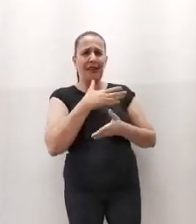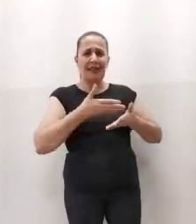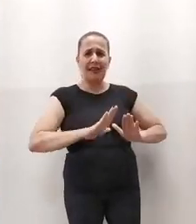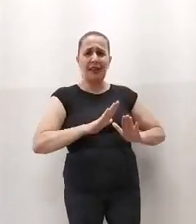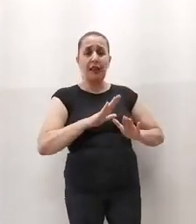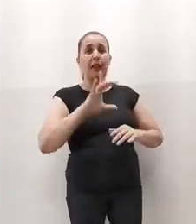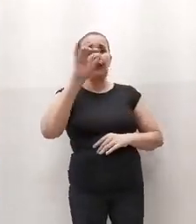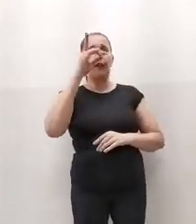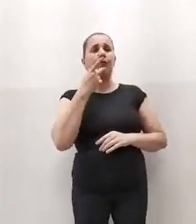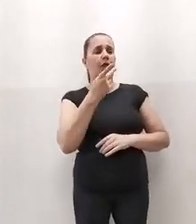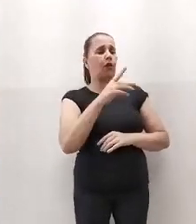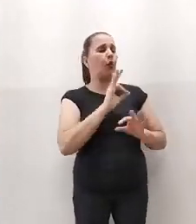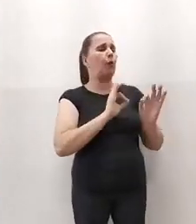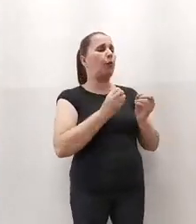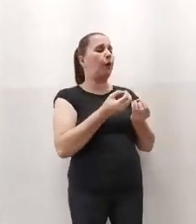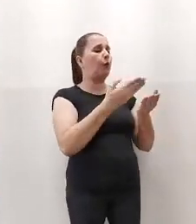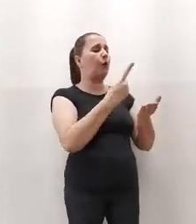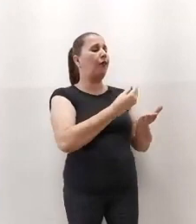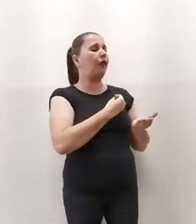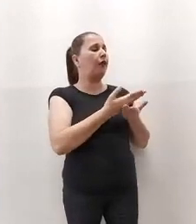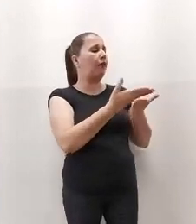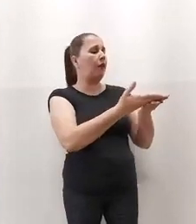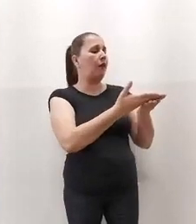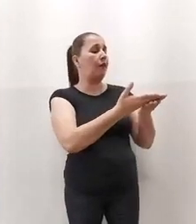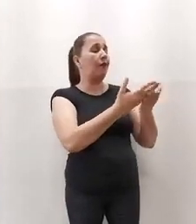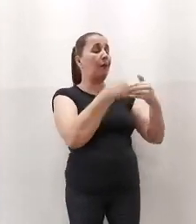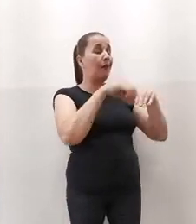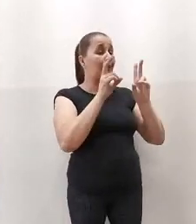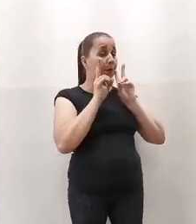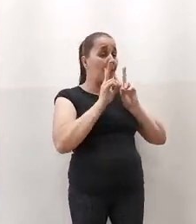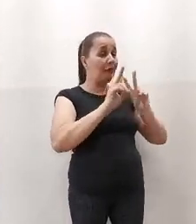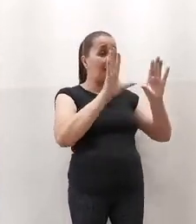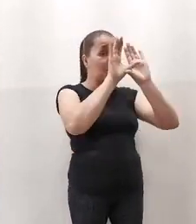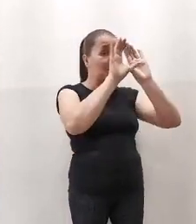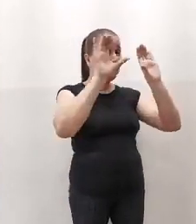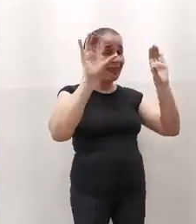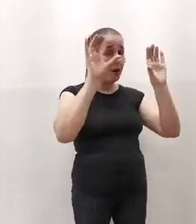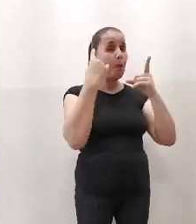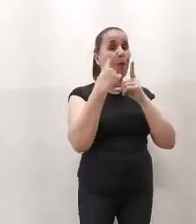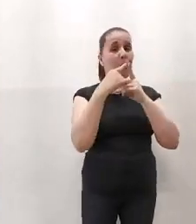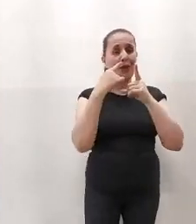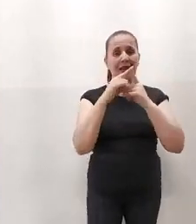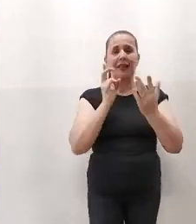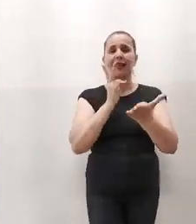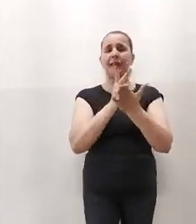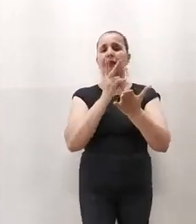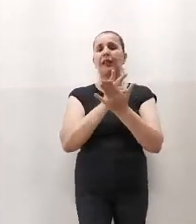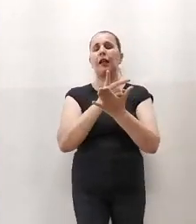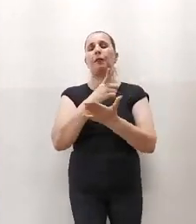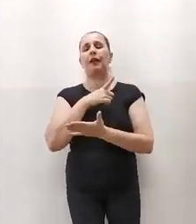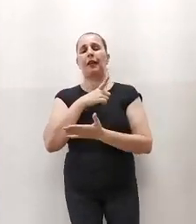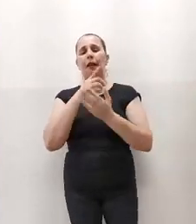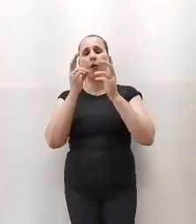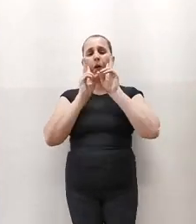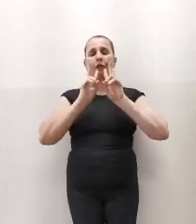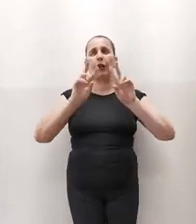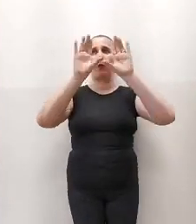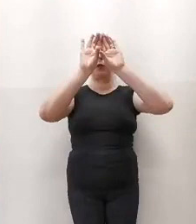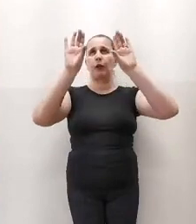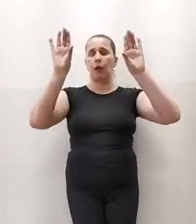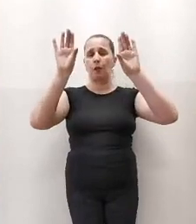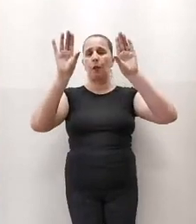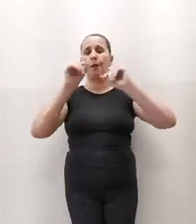tenho para você é isso, oh, irmãos, isso é a visão celestial, porque sempre que a visão celestial